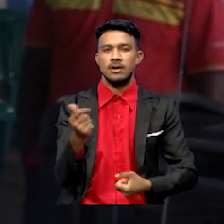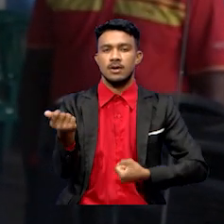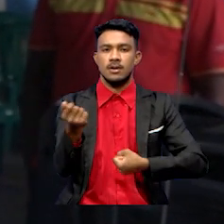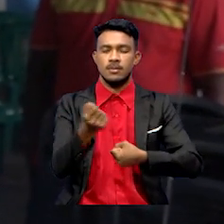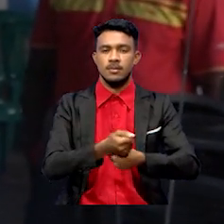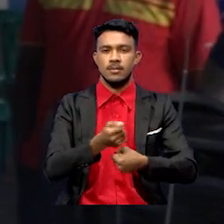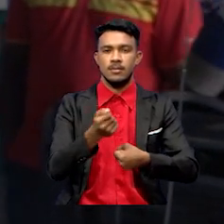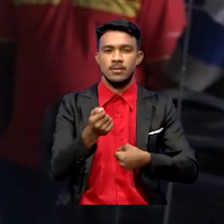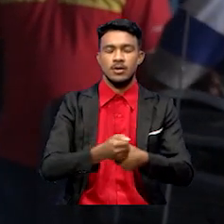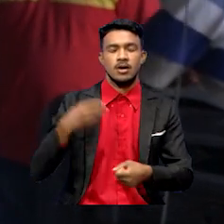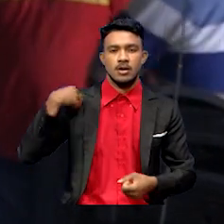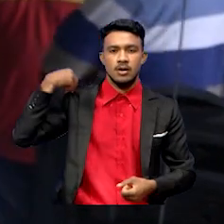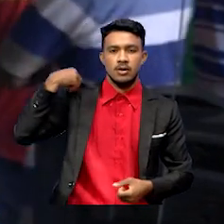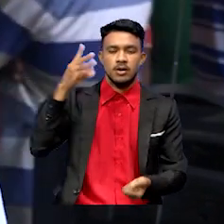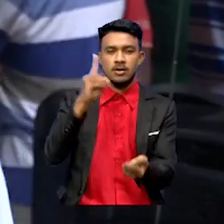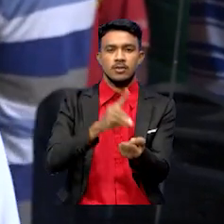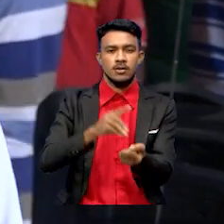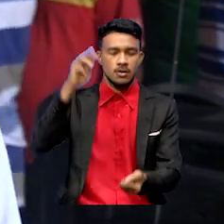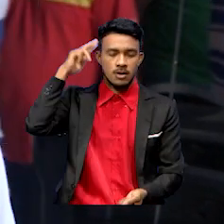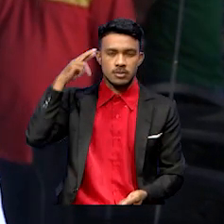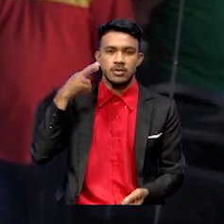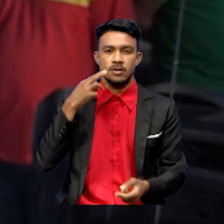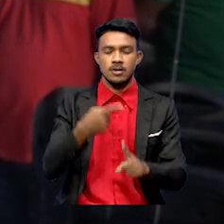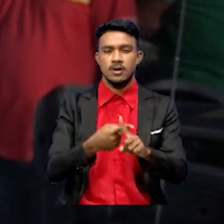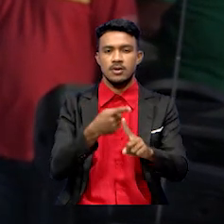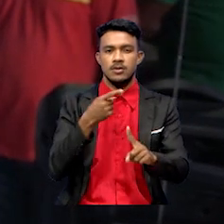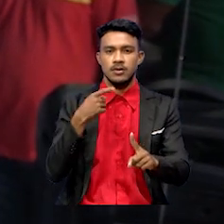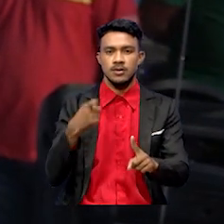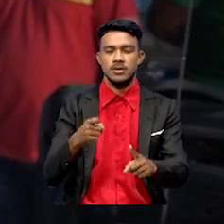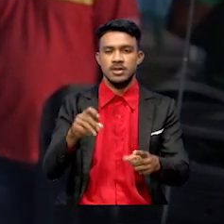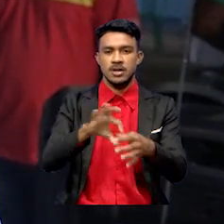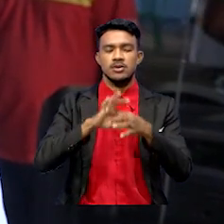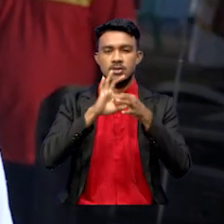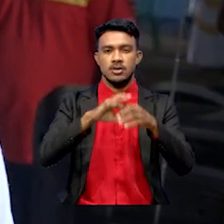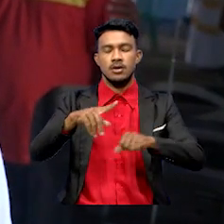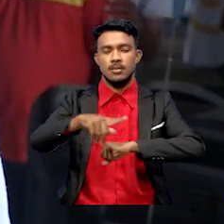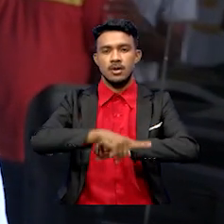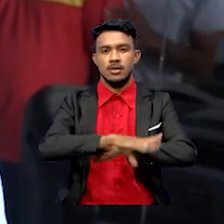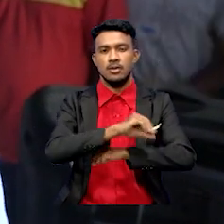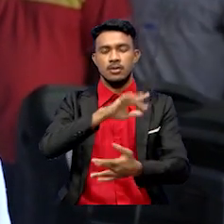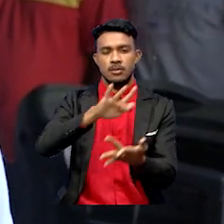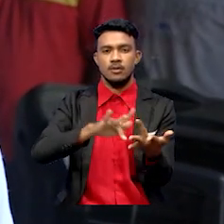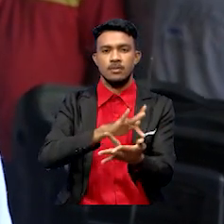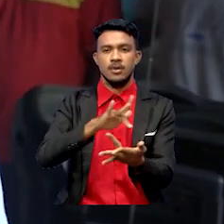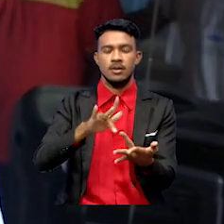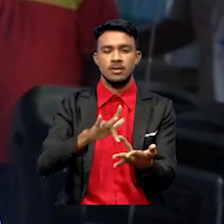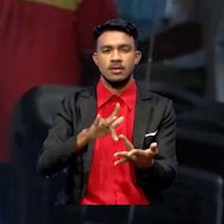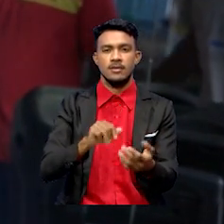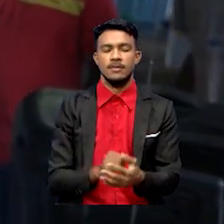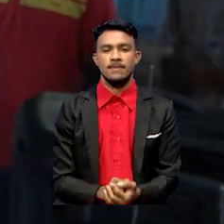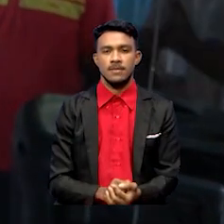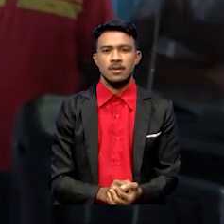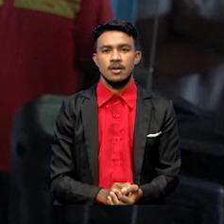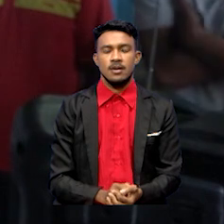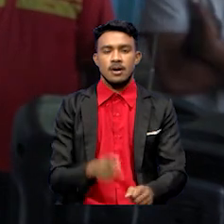candidato Dr. José Ramos Horta, usi tanto estrutura partido, movimento, ao